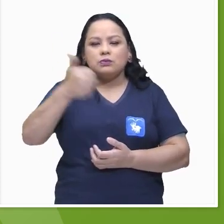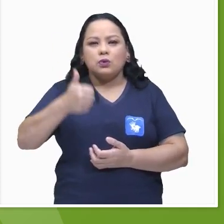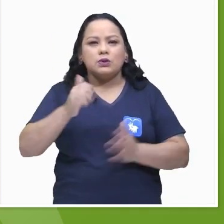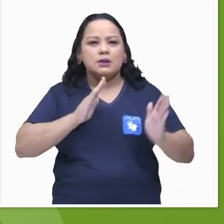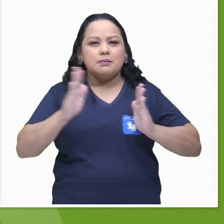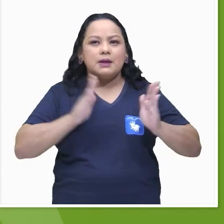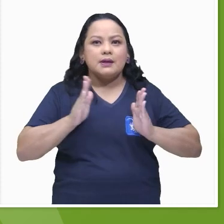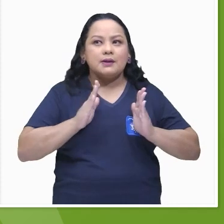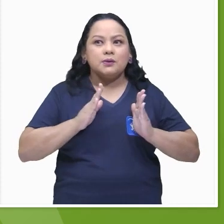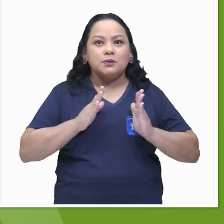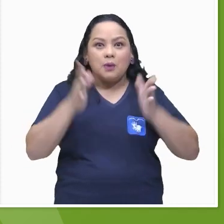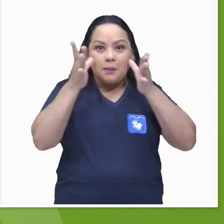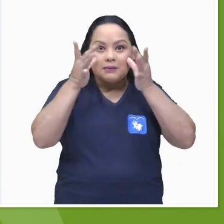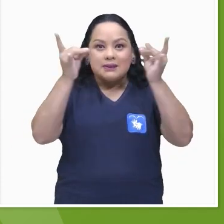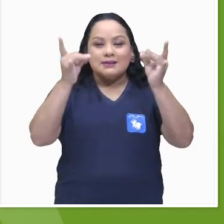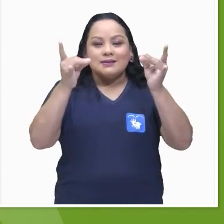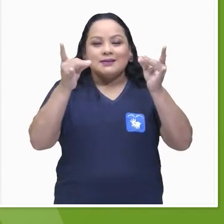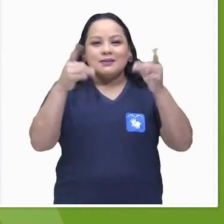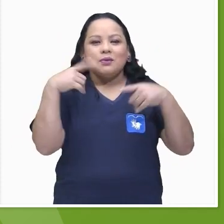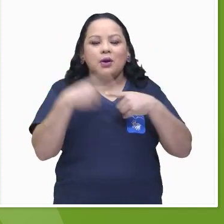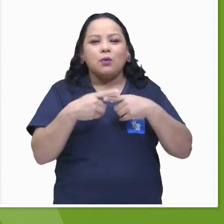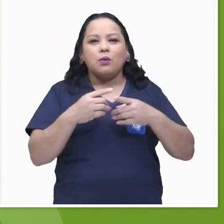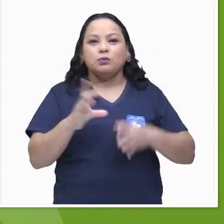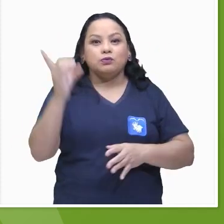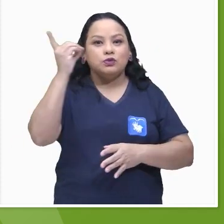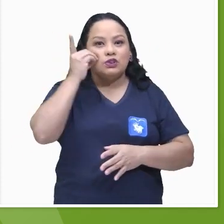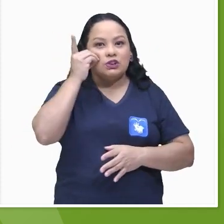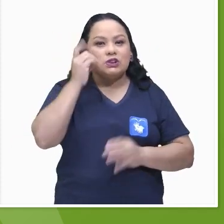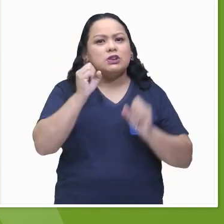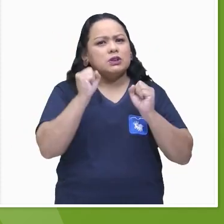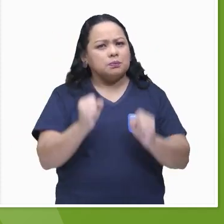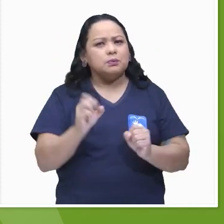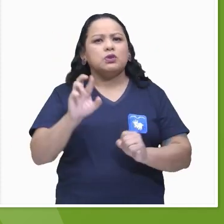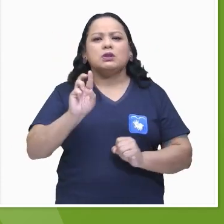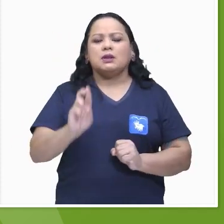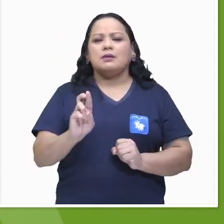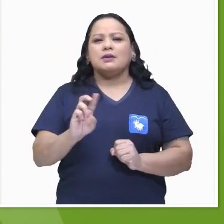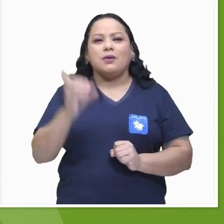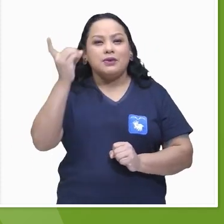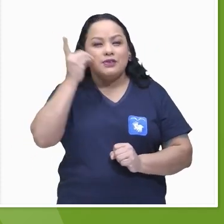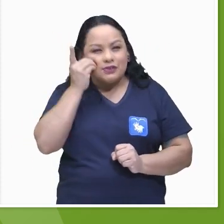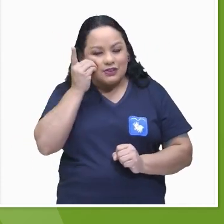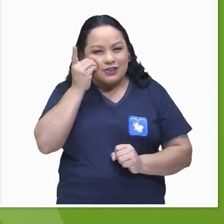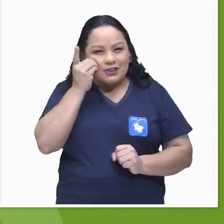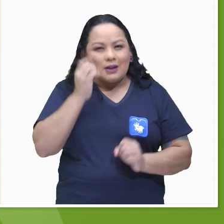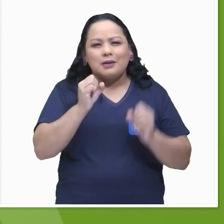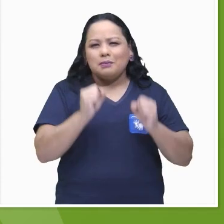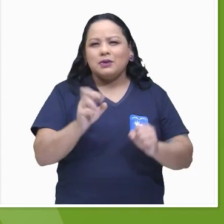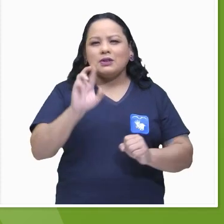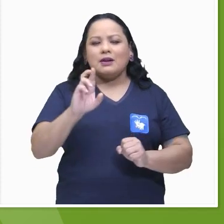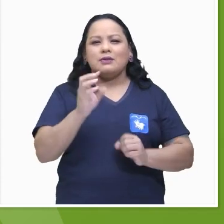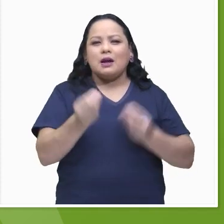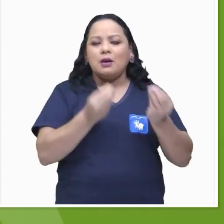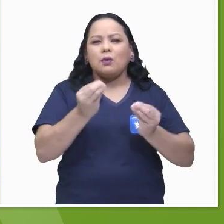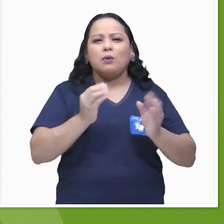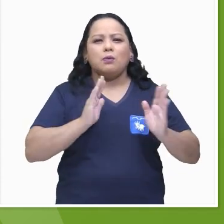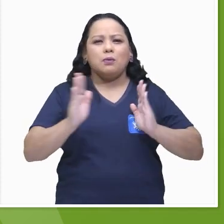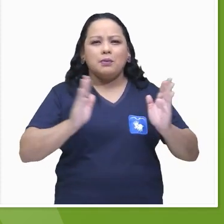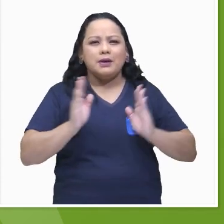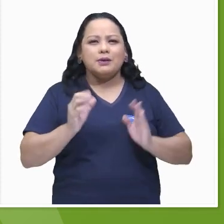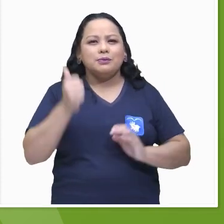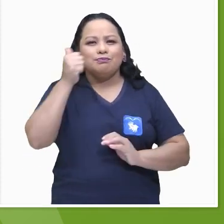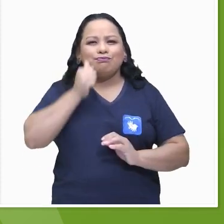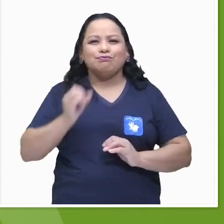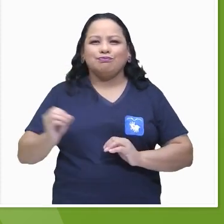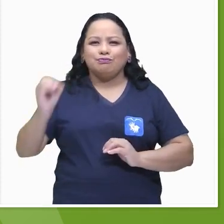ficar alerta, é um período dos dias férteis. E esse período dos dias férteis é justamente o período da